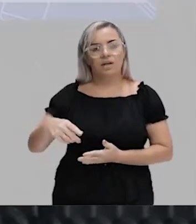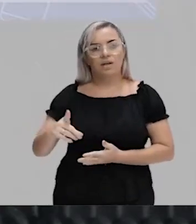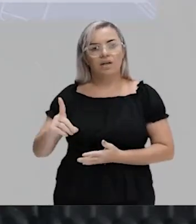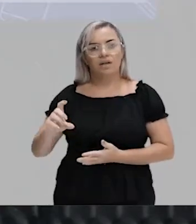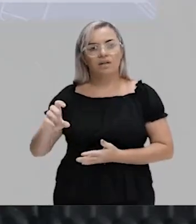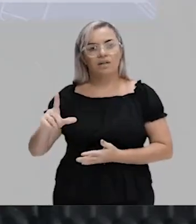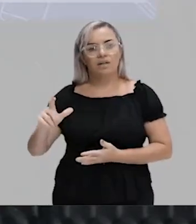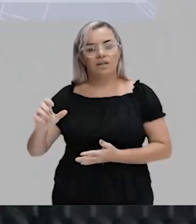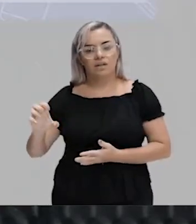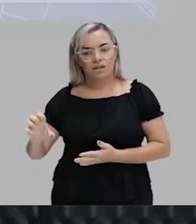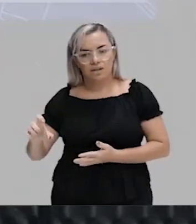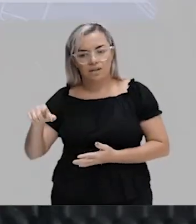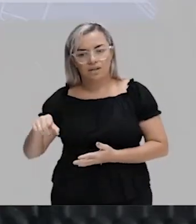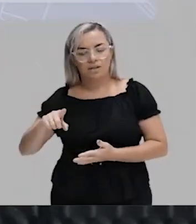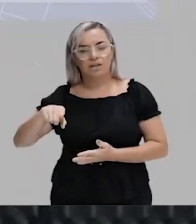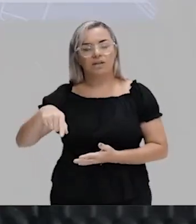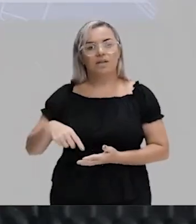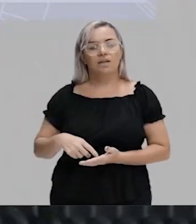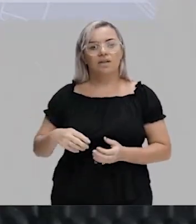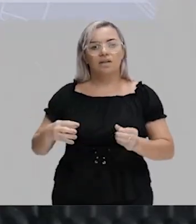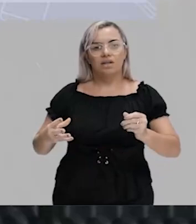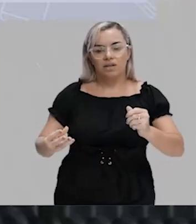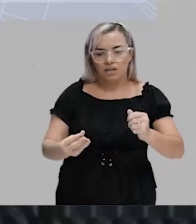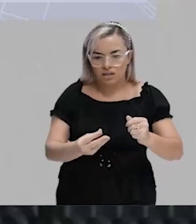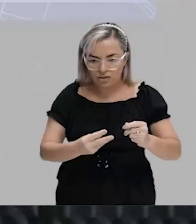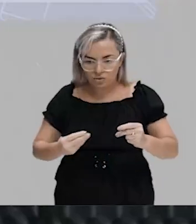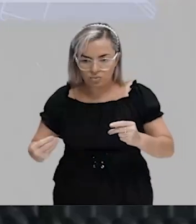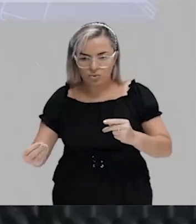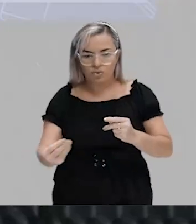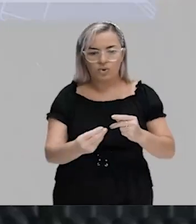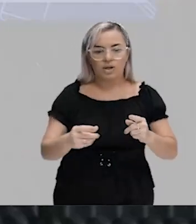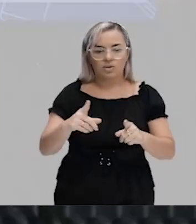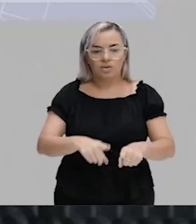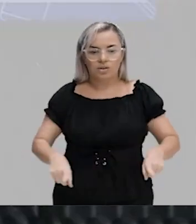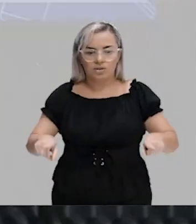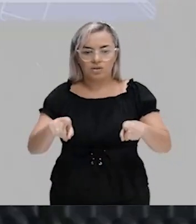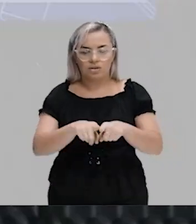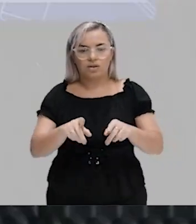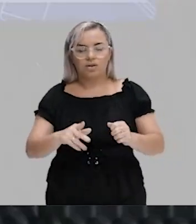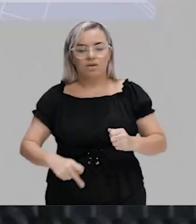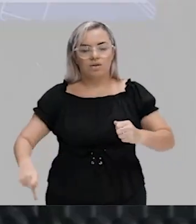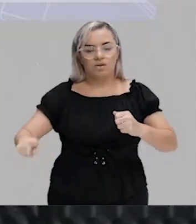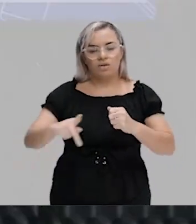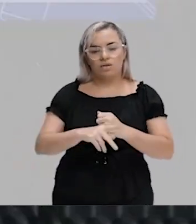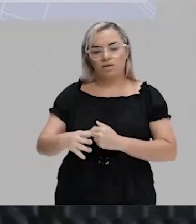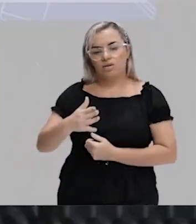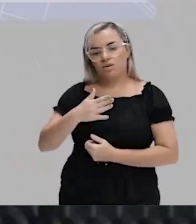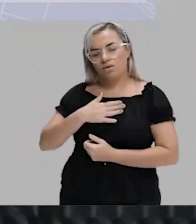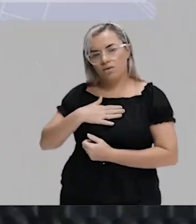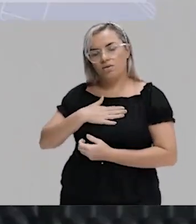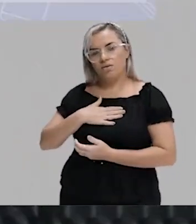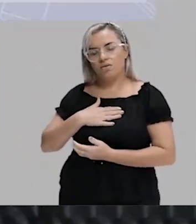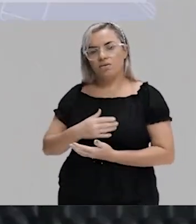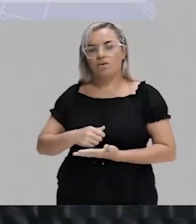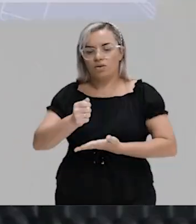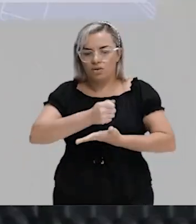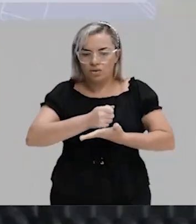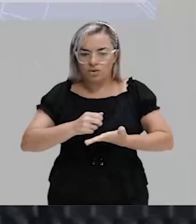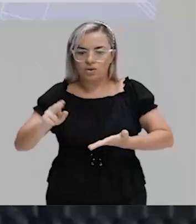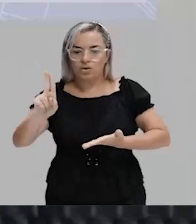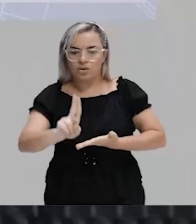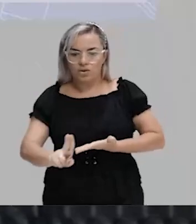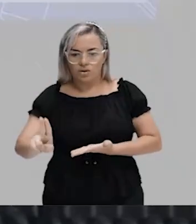delas. Neste caso, o pronome possessivo foi reforçado para que não houvesse dúvidas de que o filho